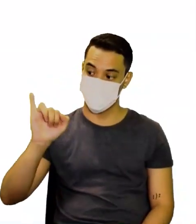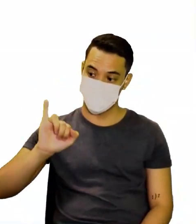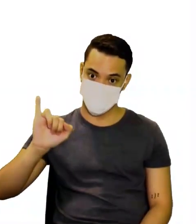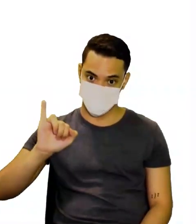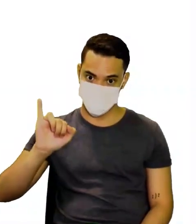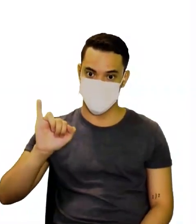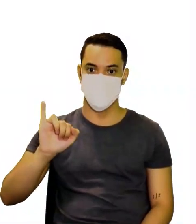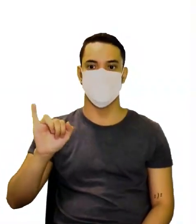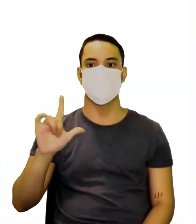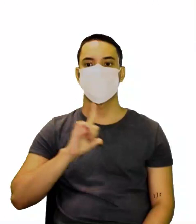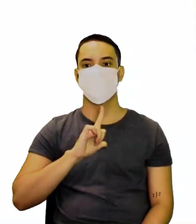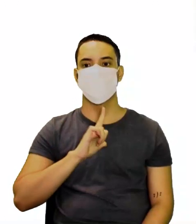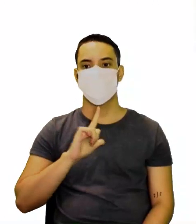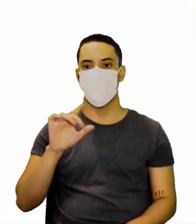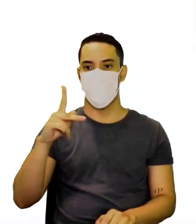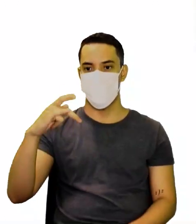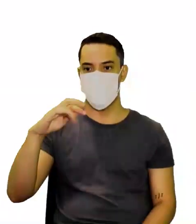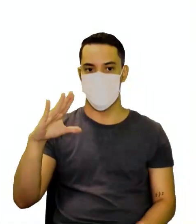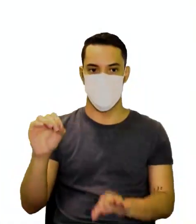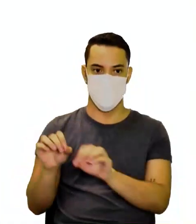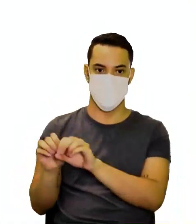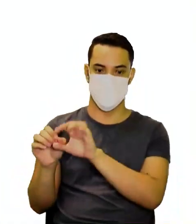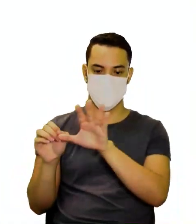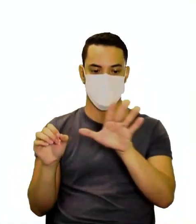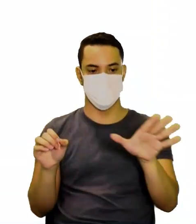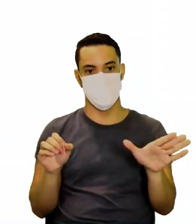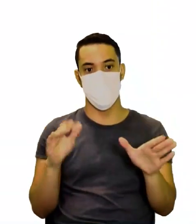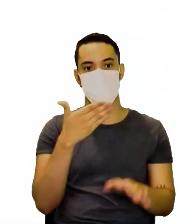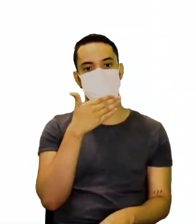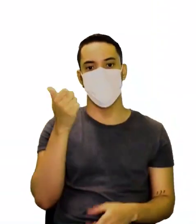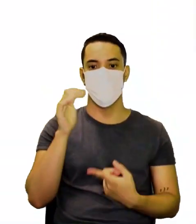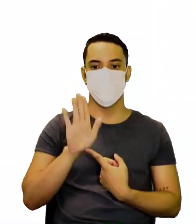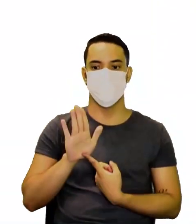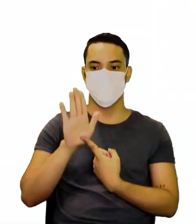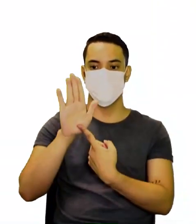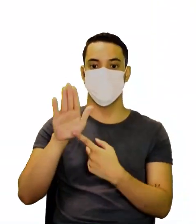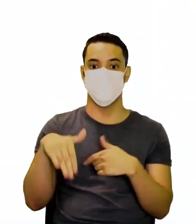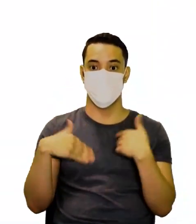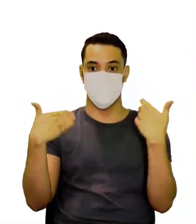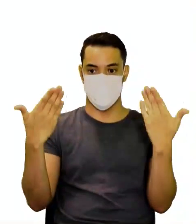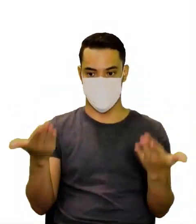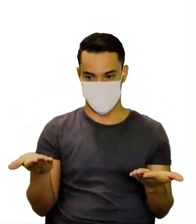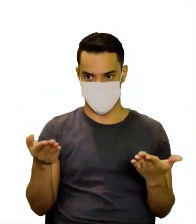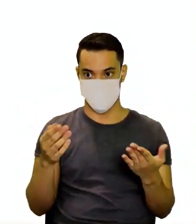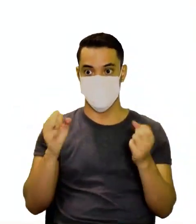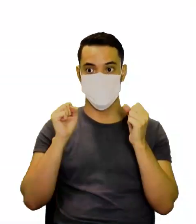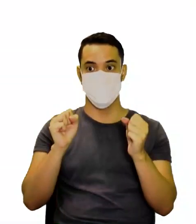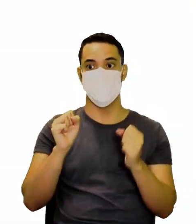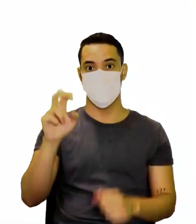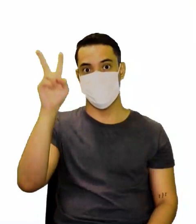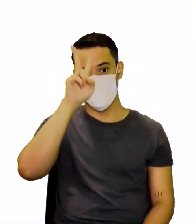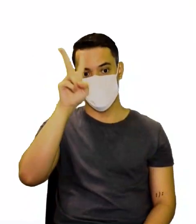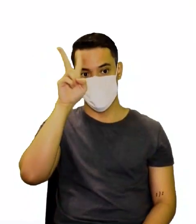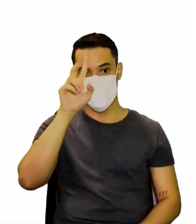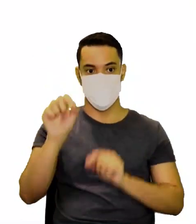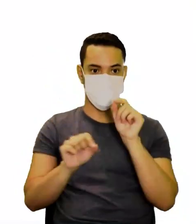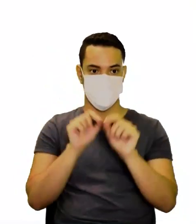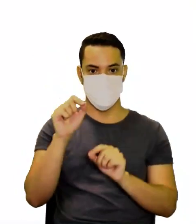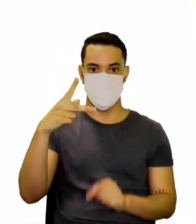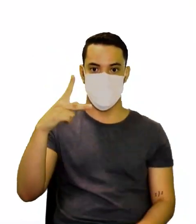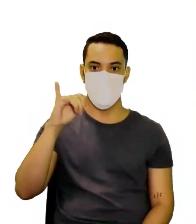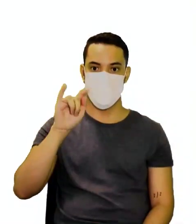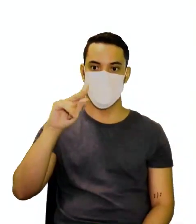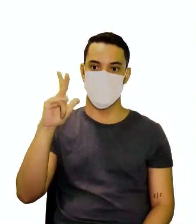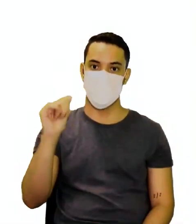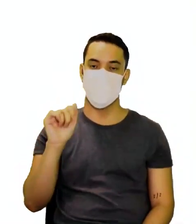que atravessa essa pilha, é melhor representado pela figura. Nós podemos lembrar o quê? Que pilha é